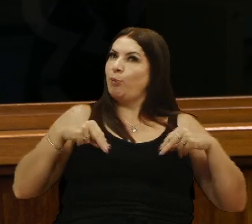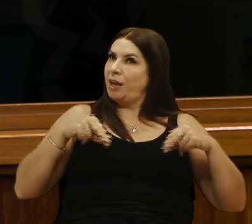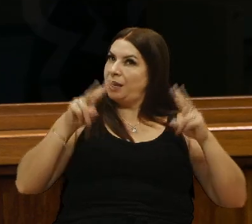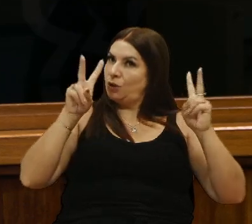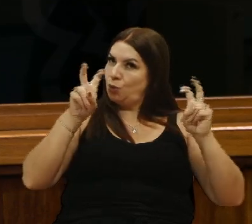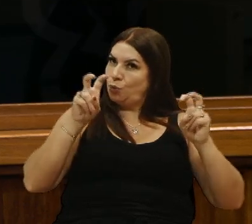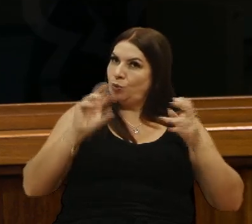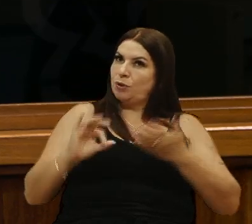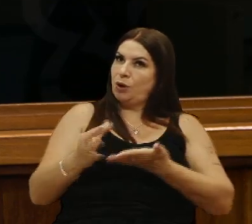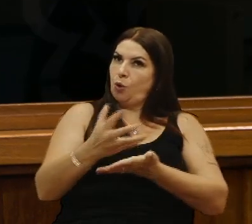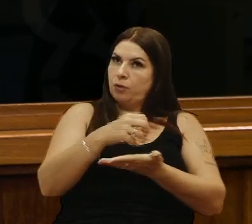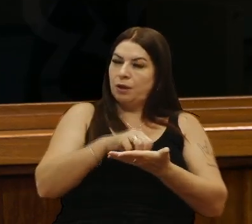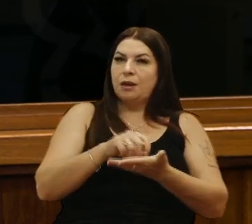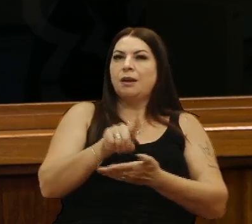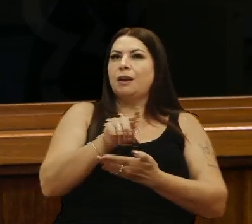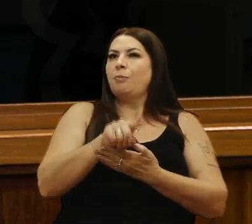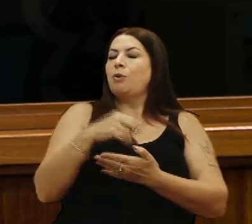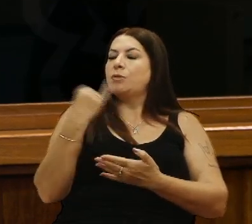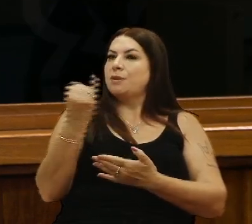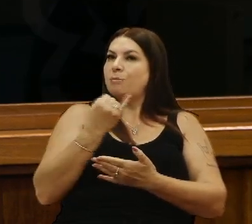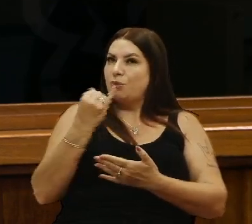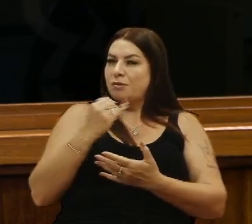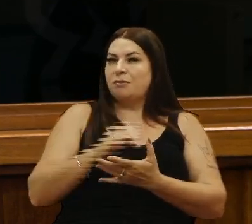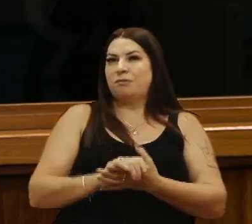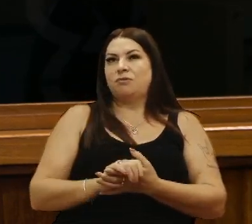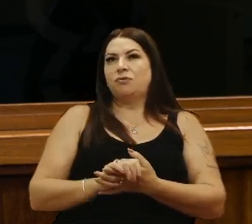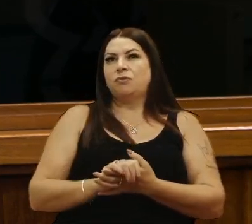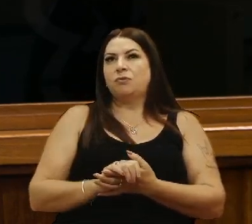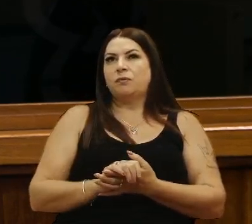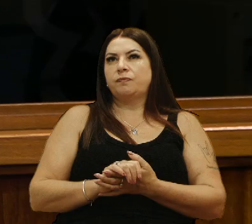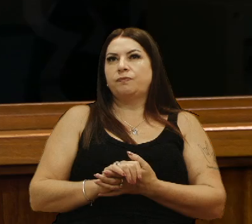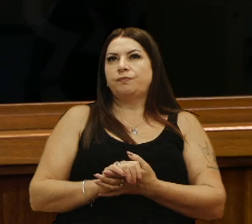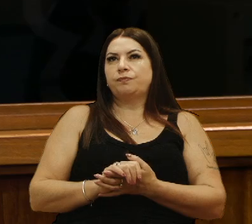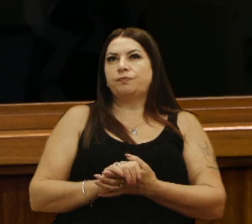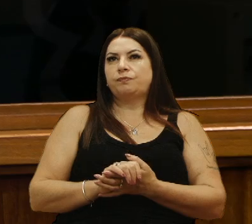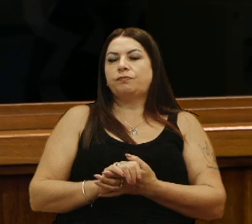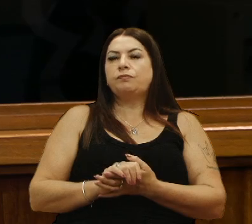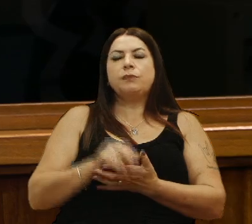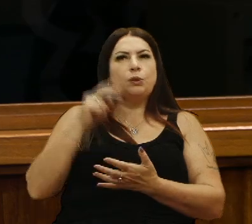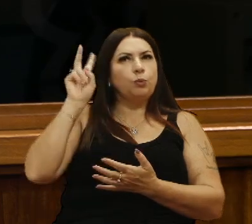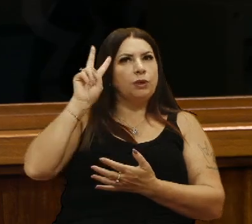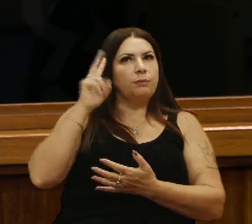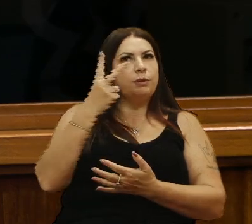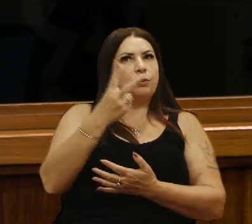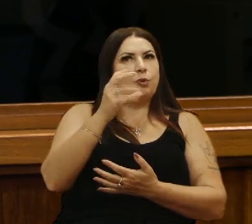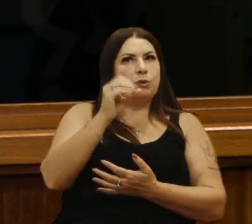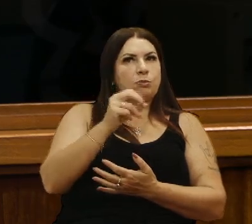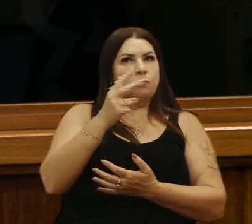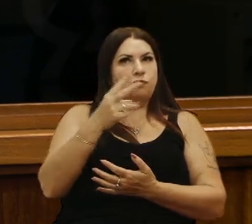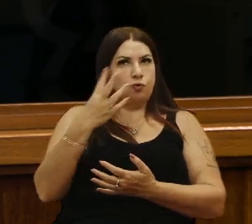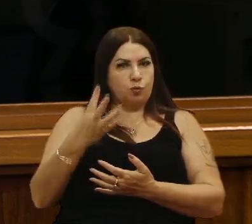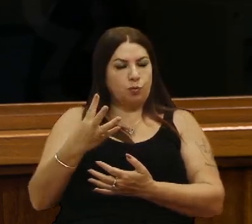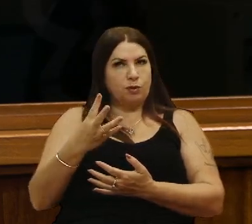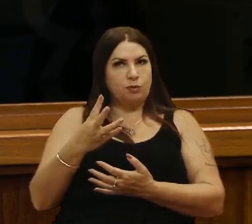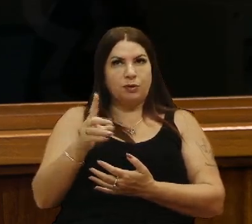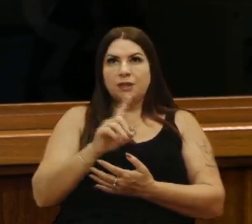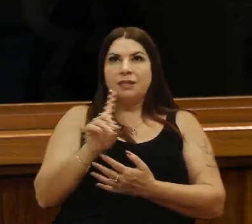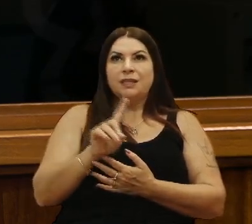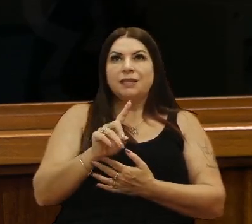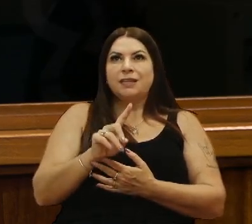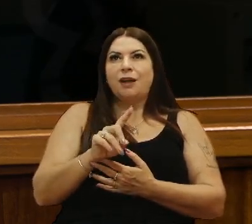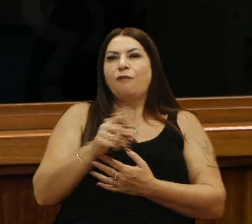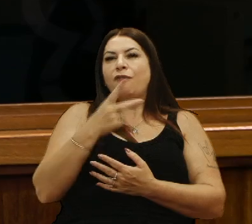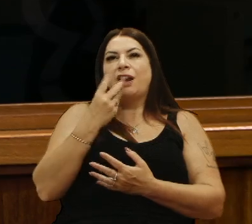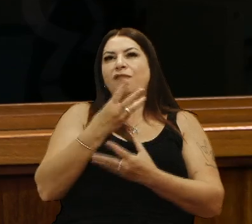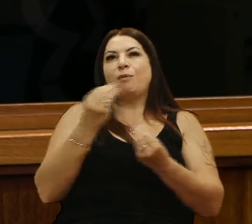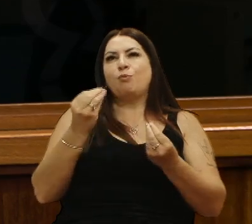da Codeca, que é uma coisa importante, eu me lembro, em 2024, a gente nem pegava tão